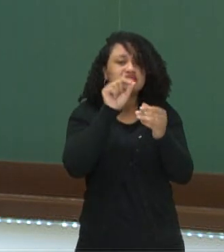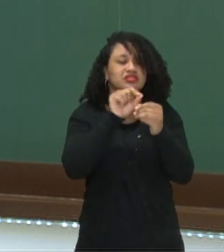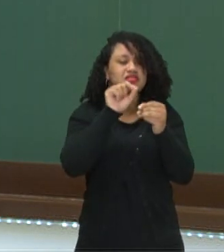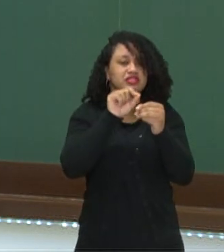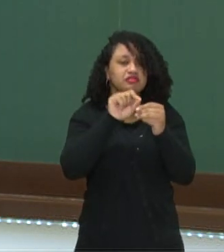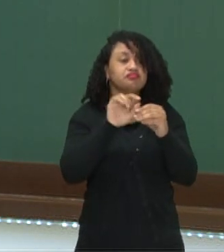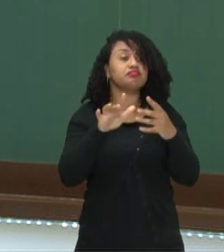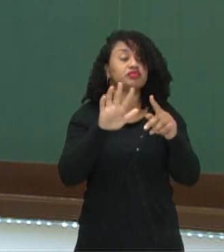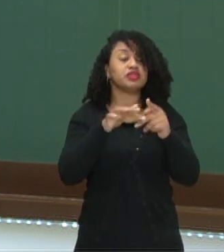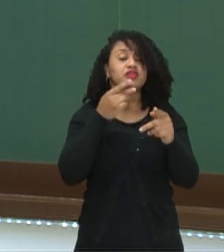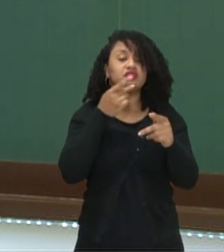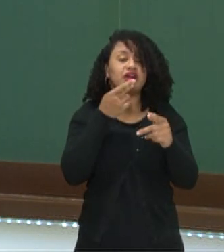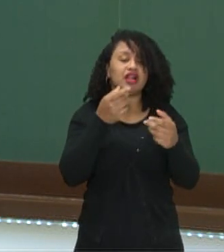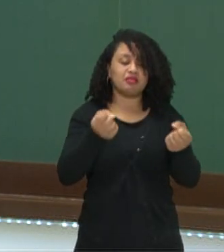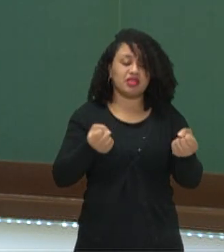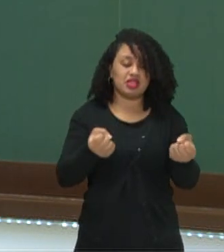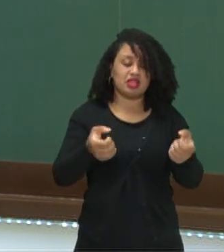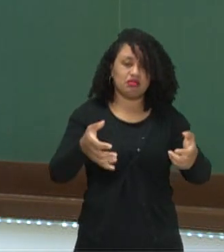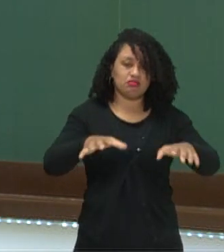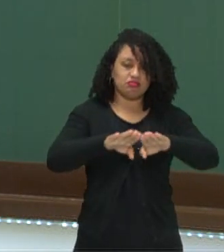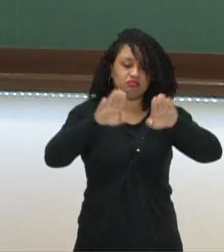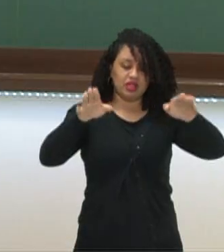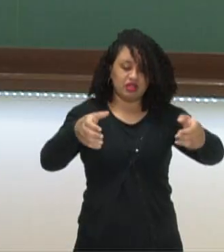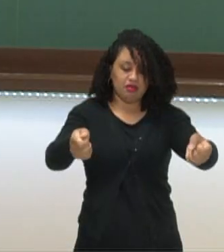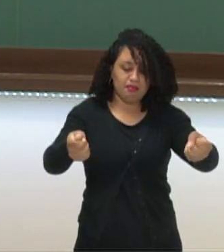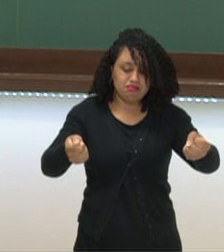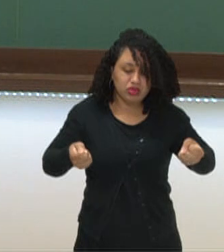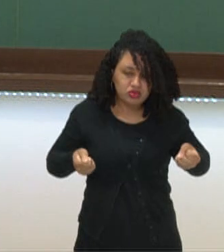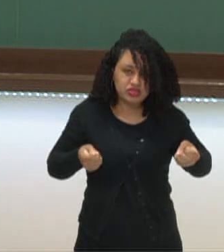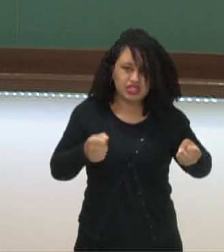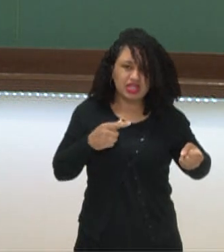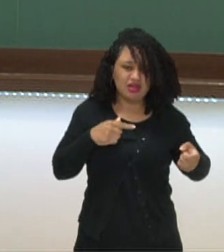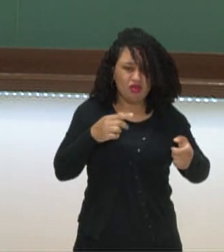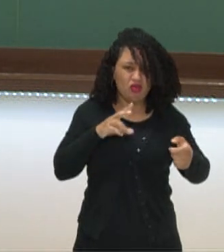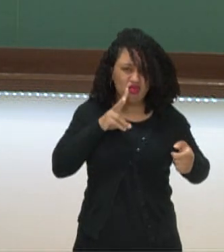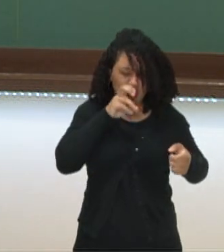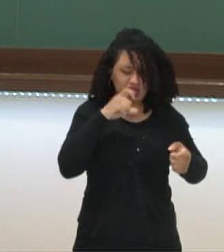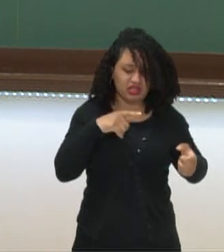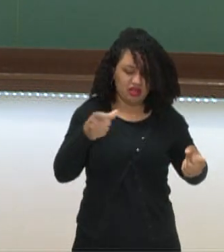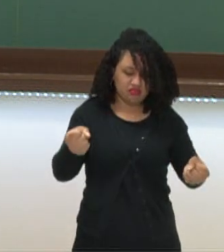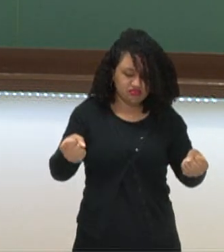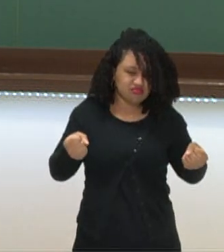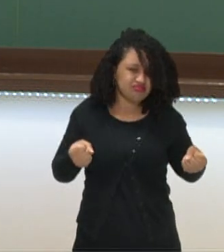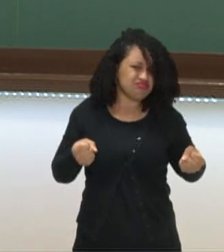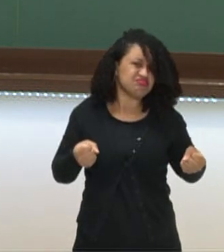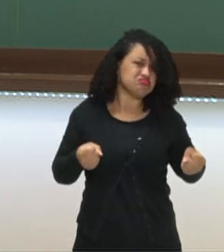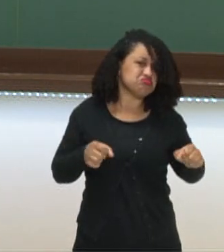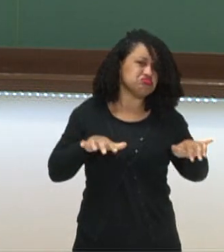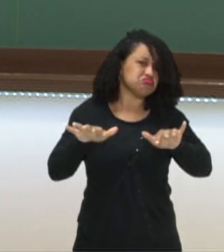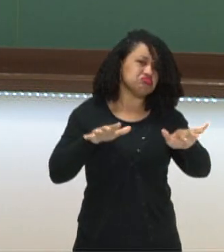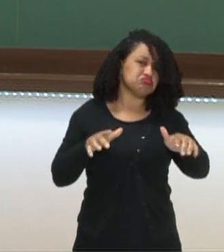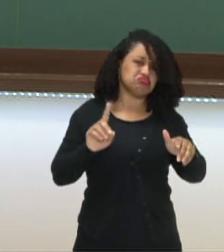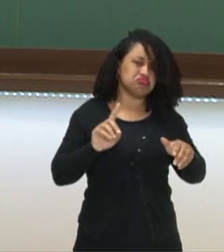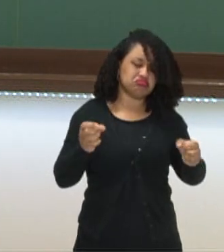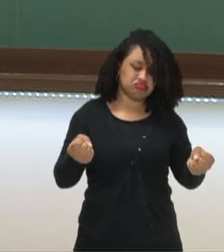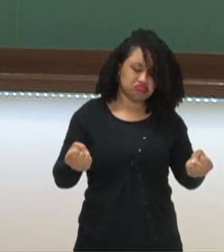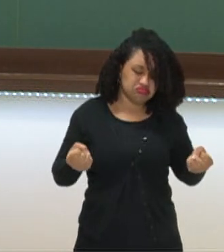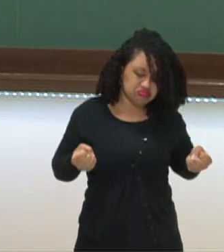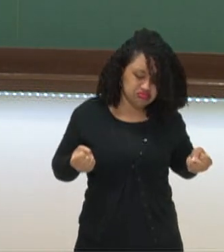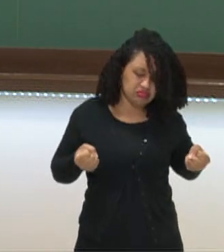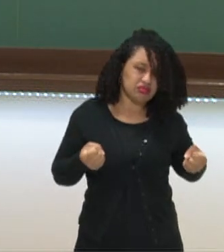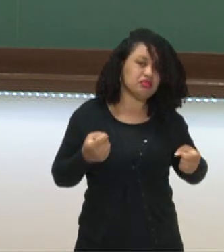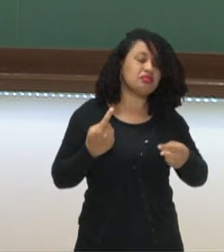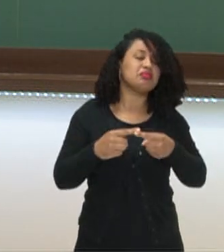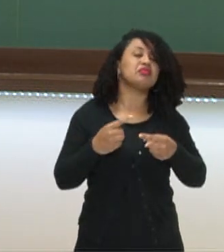motivo que quando você vai puxar uma mesa, por exemplo, por mais que você aplique uma força sobre ela, ela não se move, certo? Ela não se move